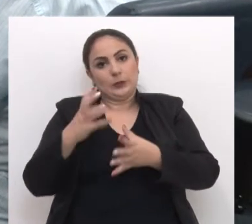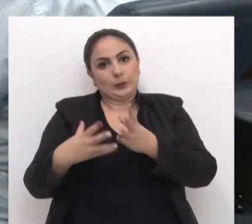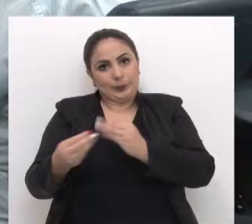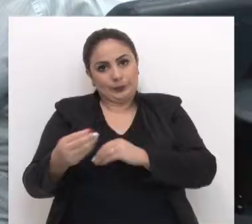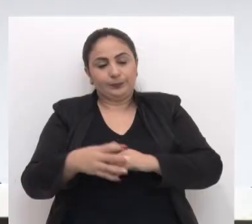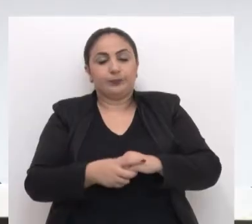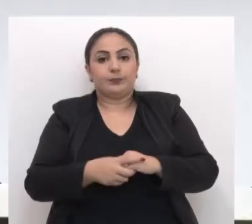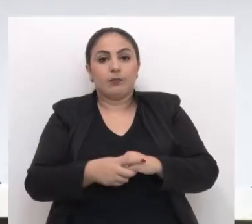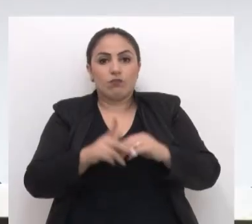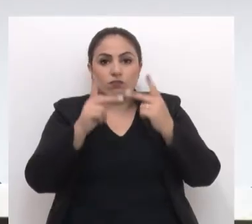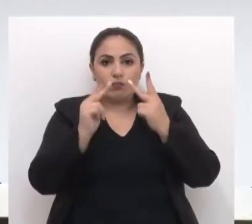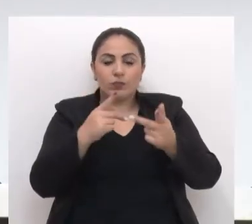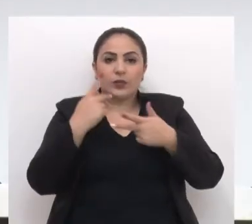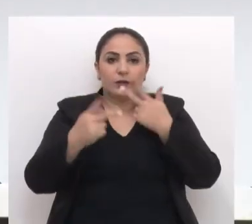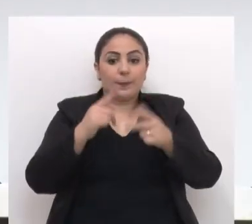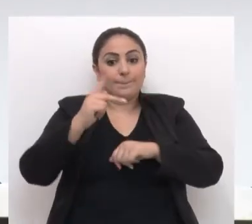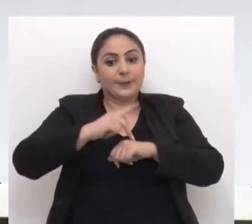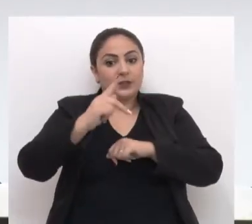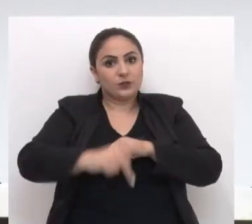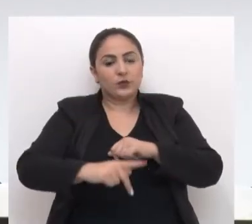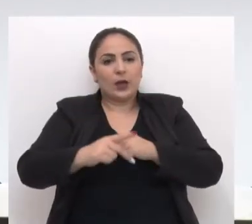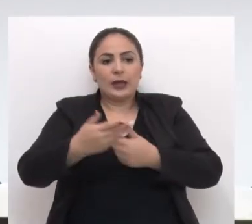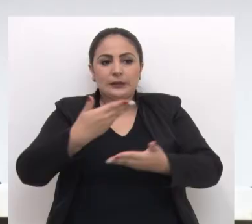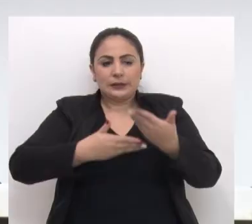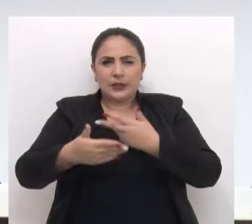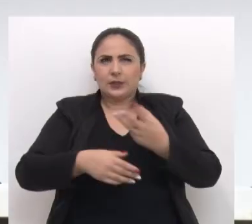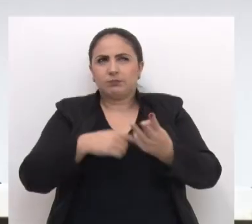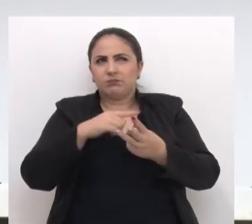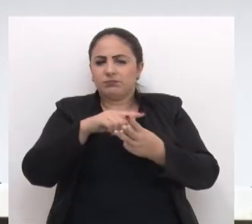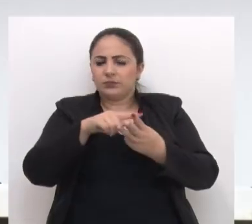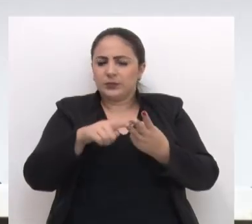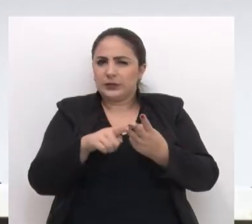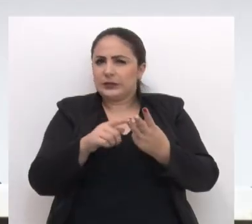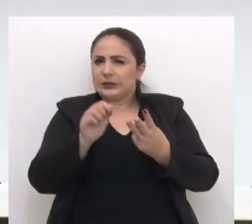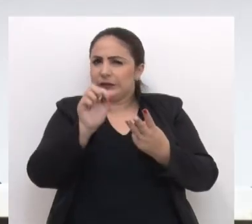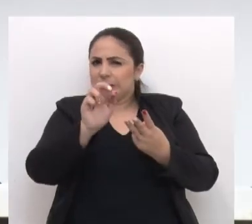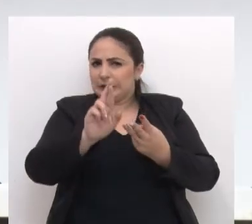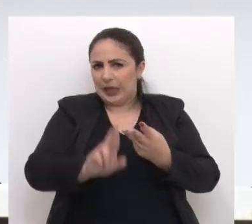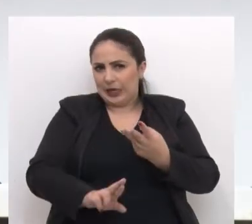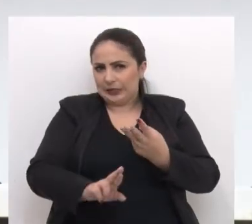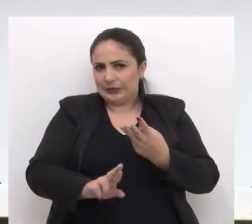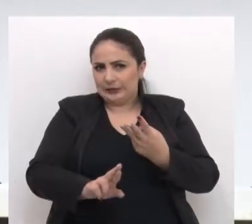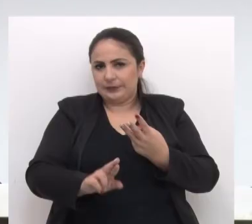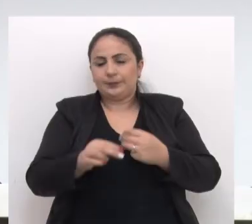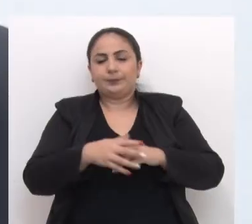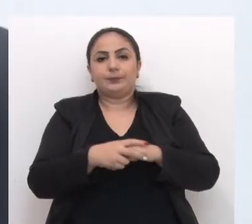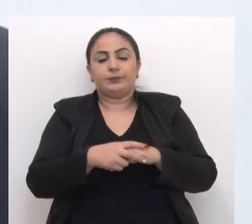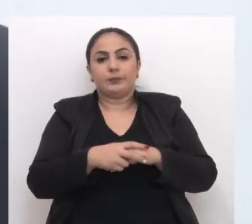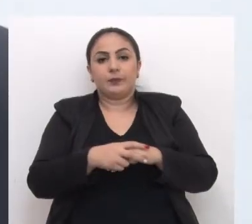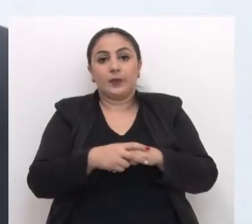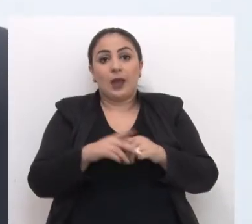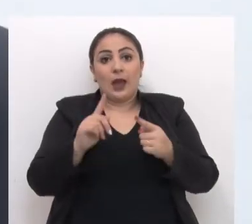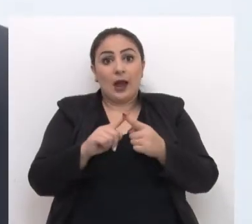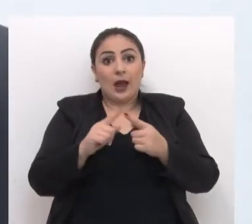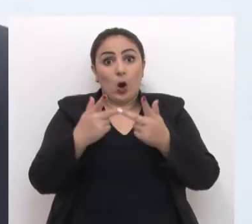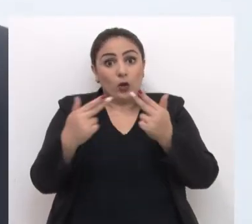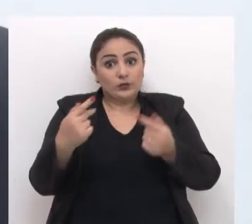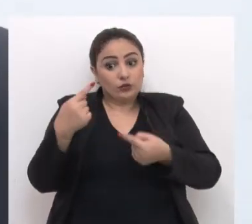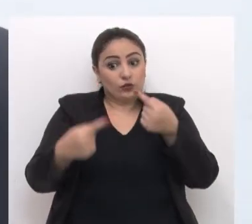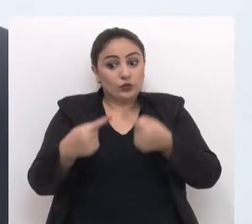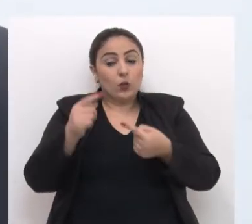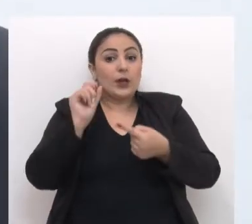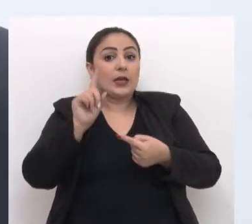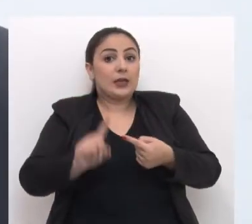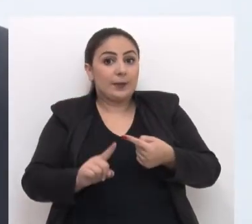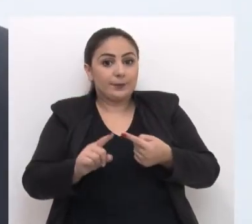extintos. Conforme ele, Passo Fundo abraçaria pelo menos 3 localidades. O ponto de discussão, me parece